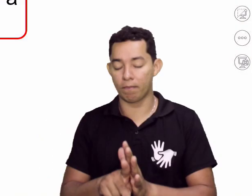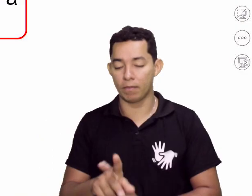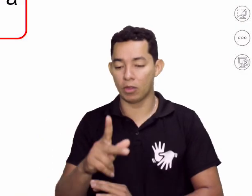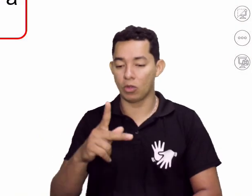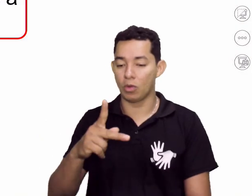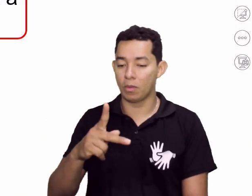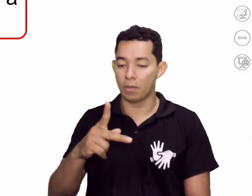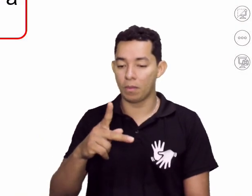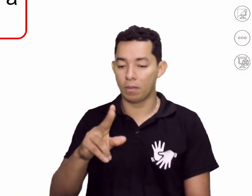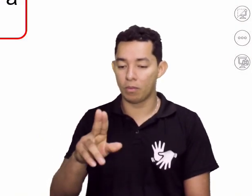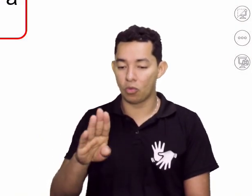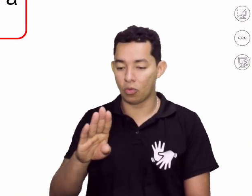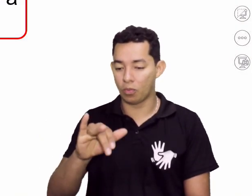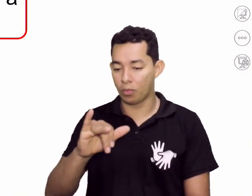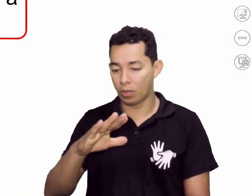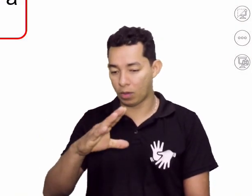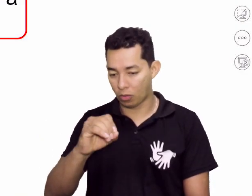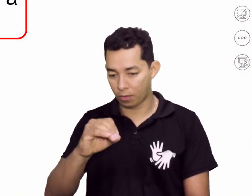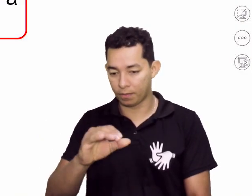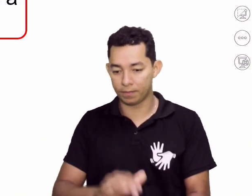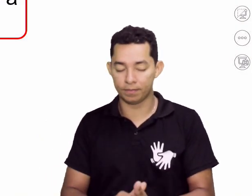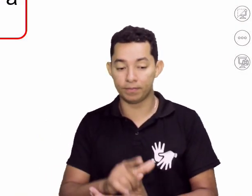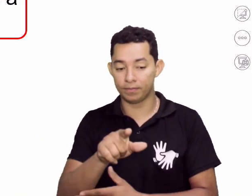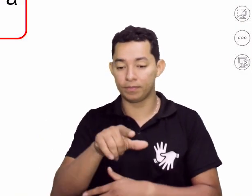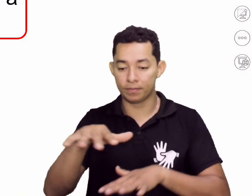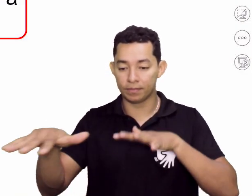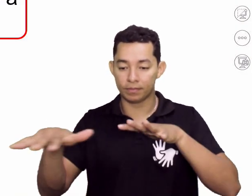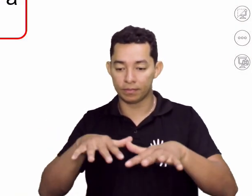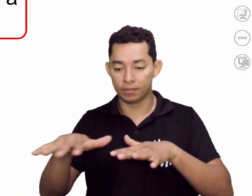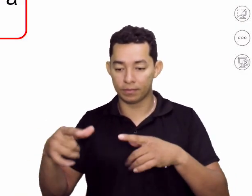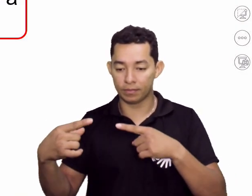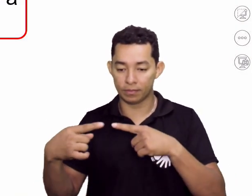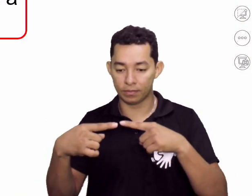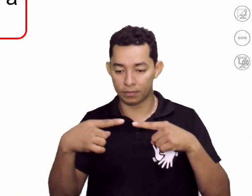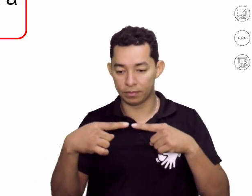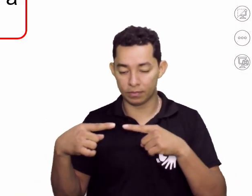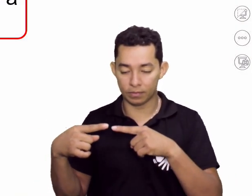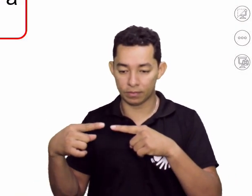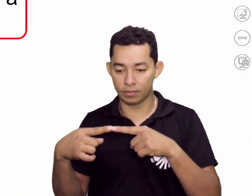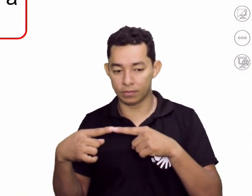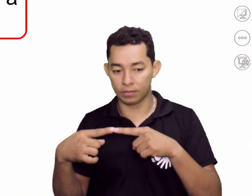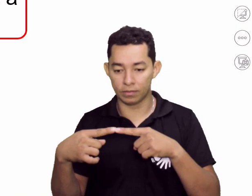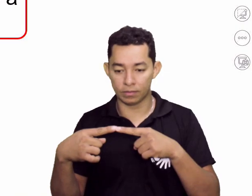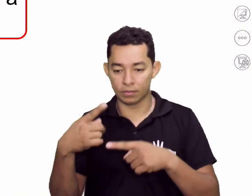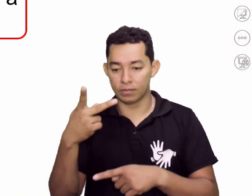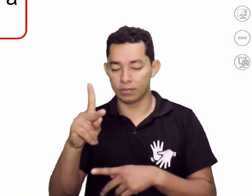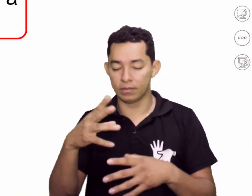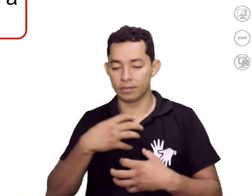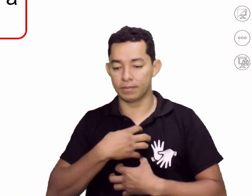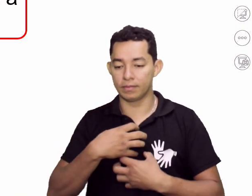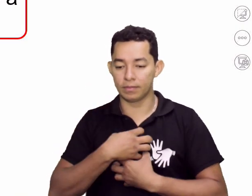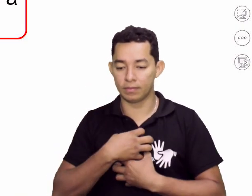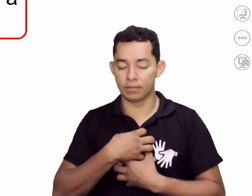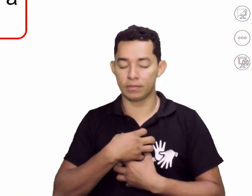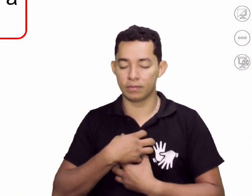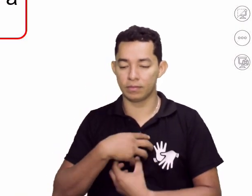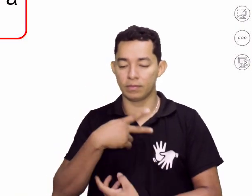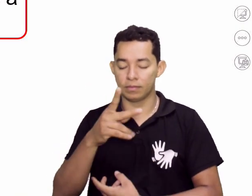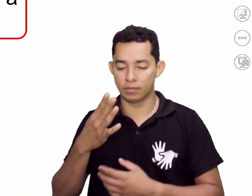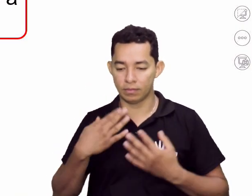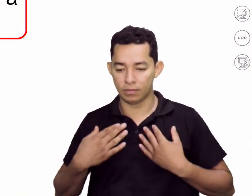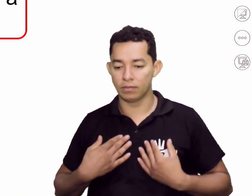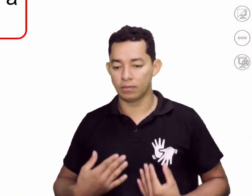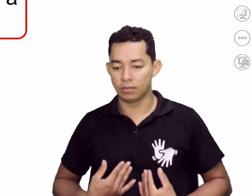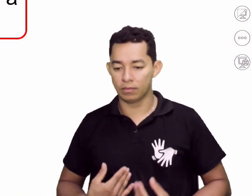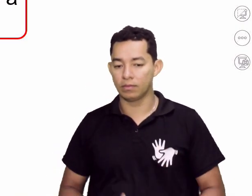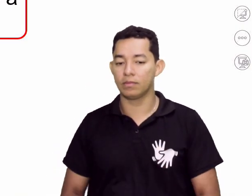Então, você, né, se movimenta de acordo com do jeito que você é, né, com o seu corpo,